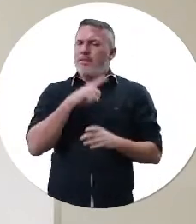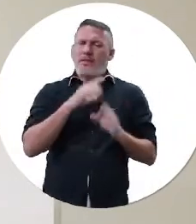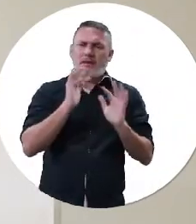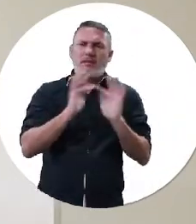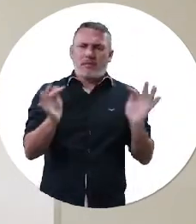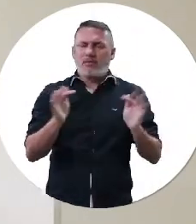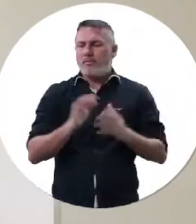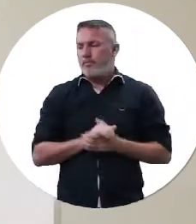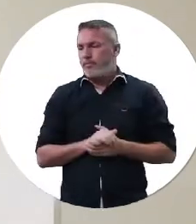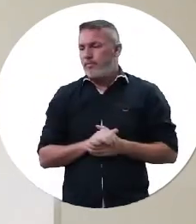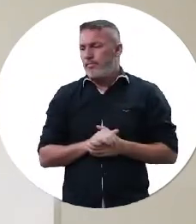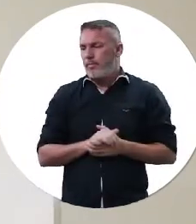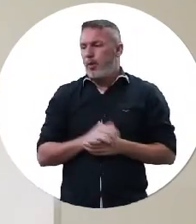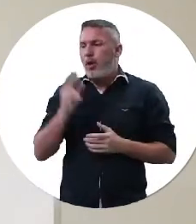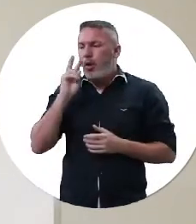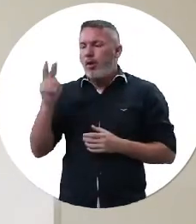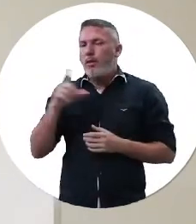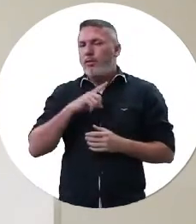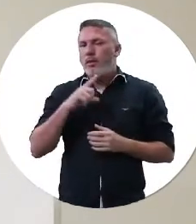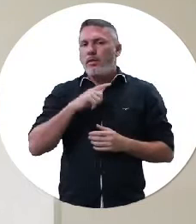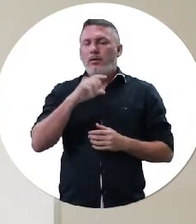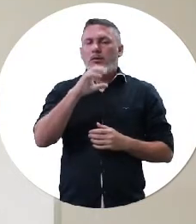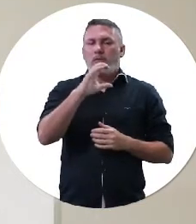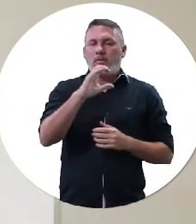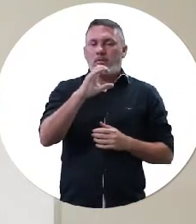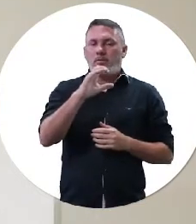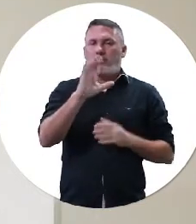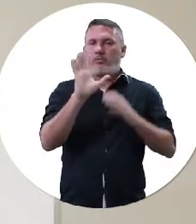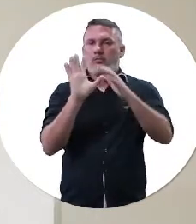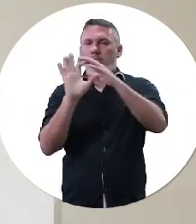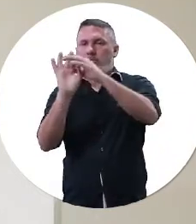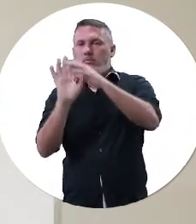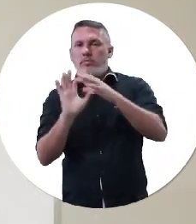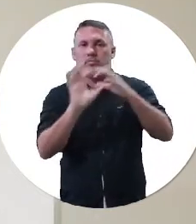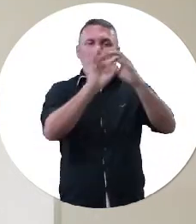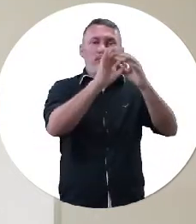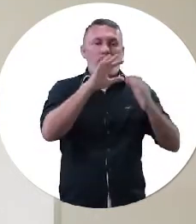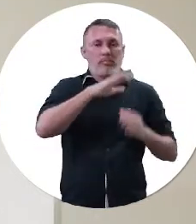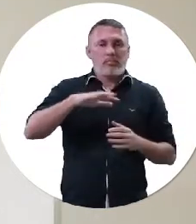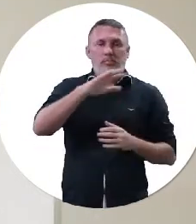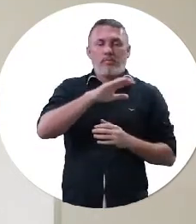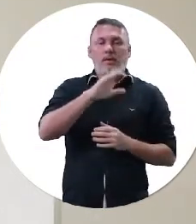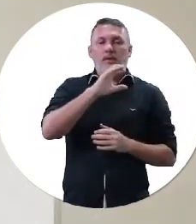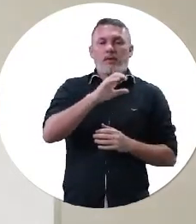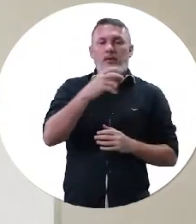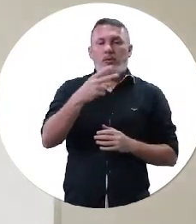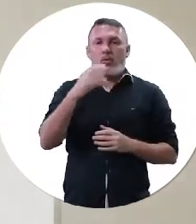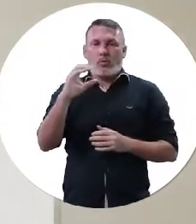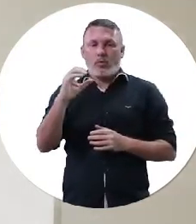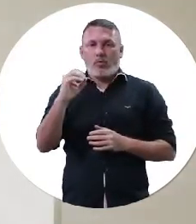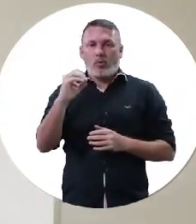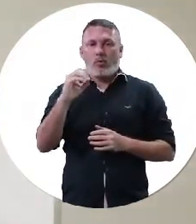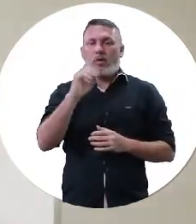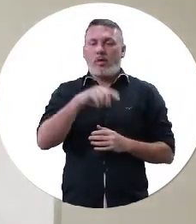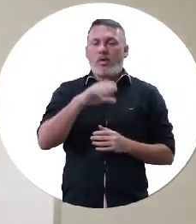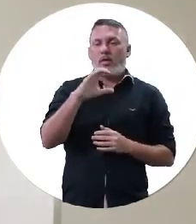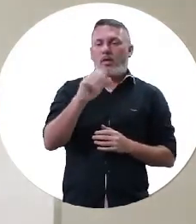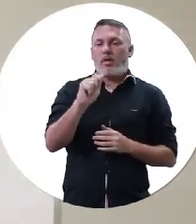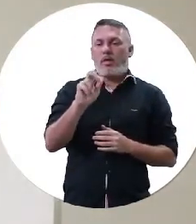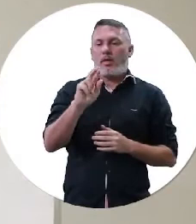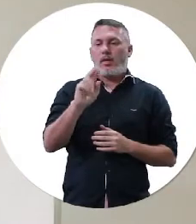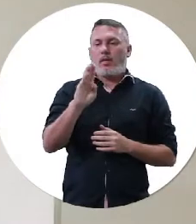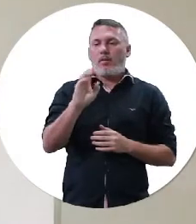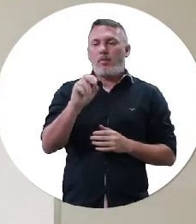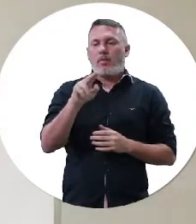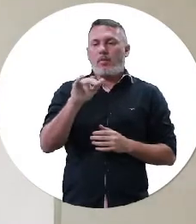identifico um éster? A estrutura do éster é relativamente simples. Você tem um carbono ligado a outro com uma